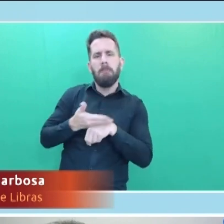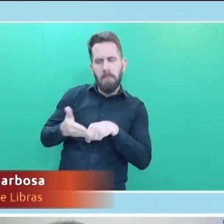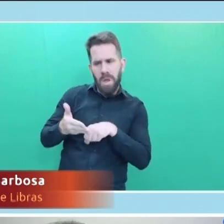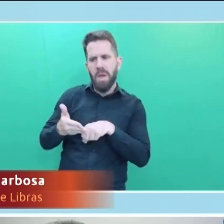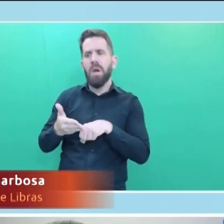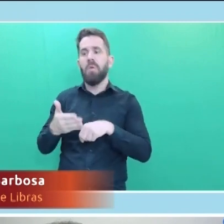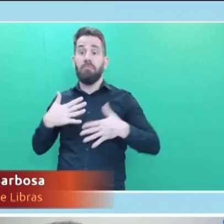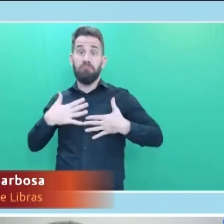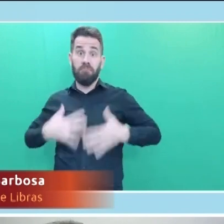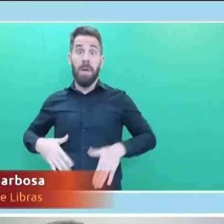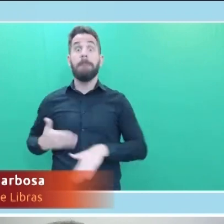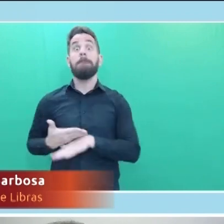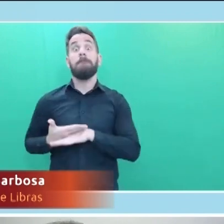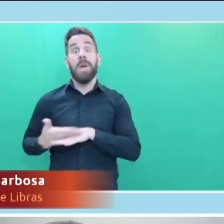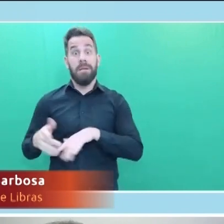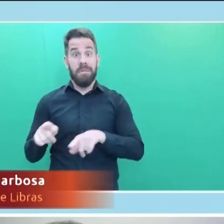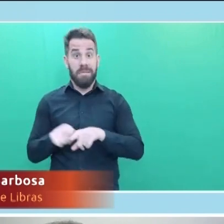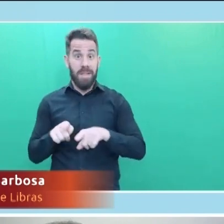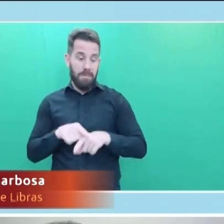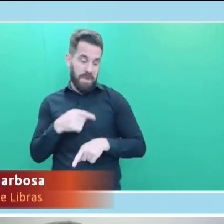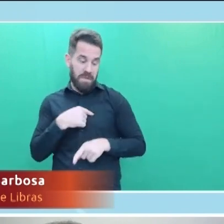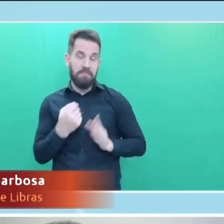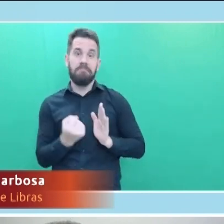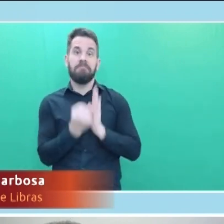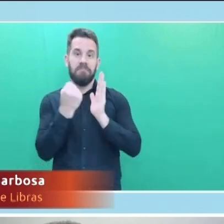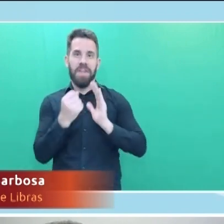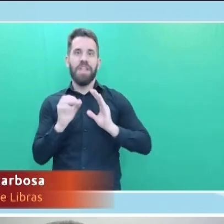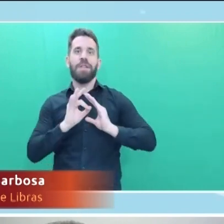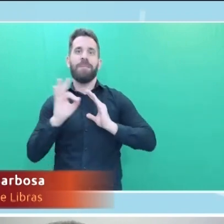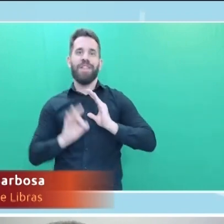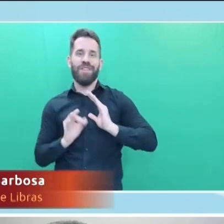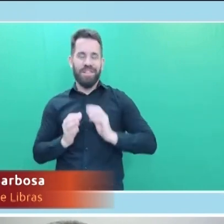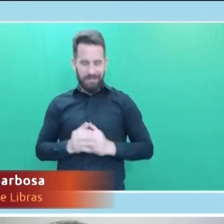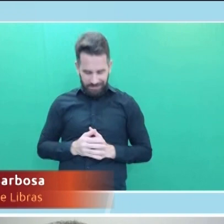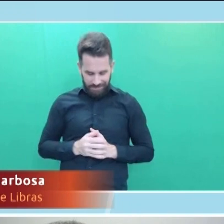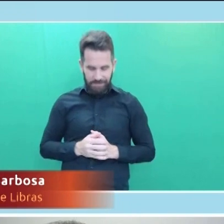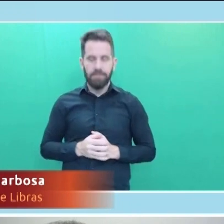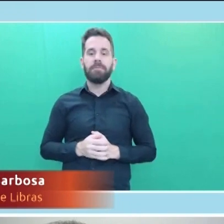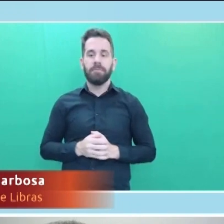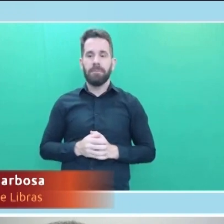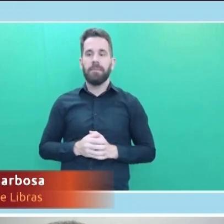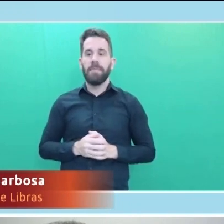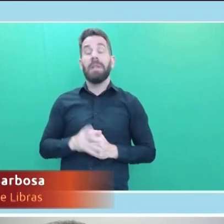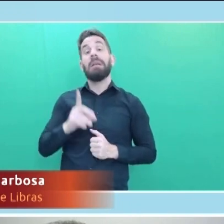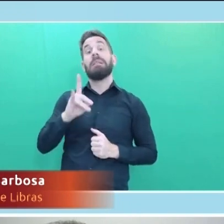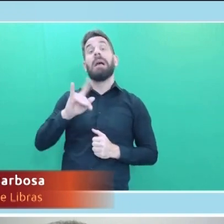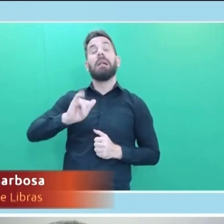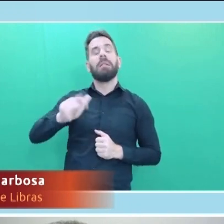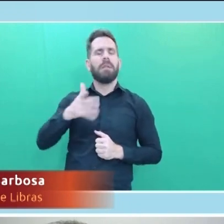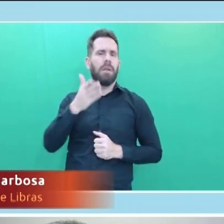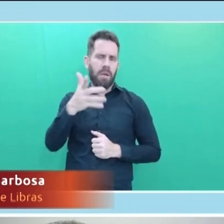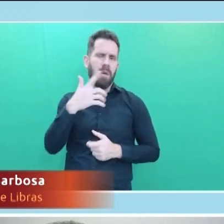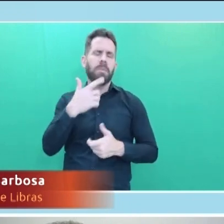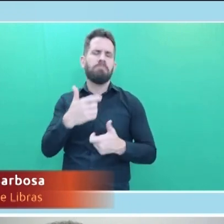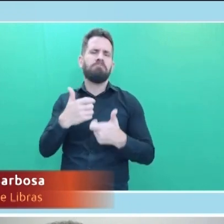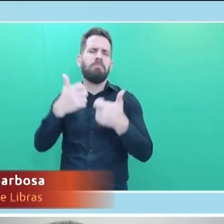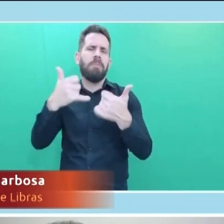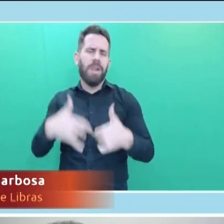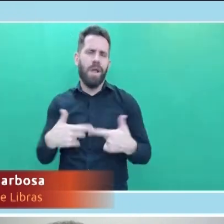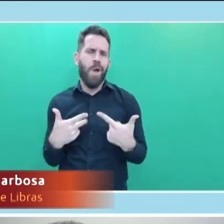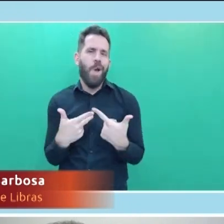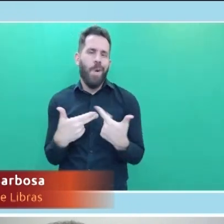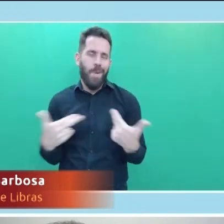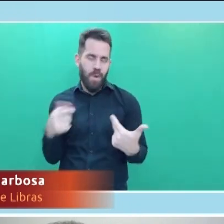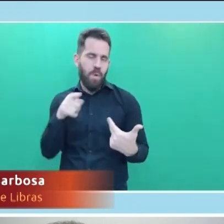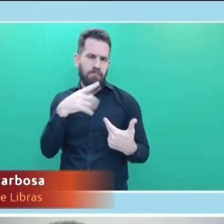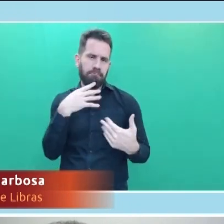IBGE. Bom, Daniel, vou começar com você só para a gente explicar uma coisa. Há algumas semanas falamos do censo da